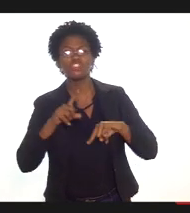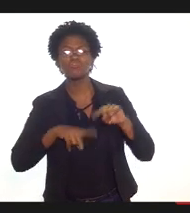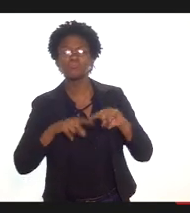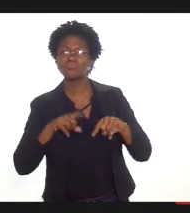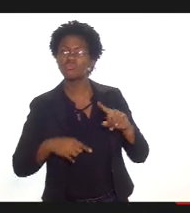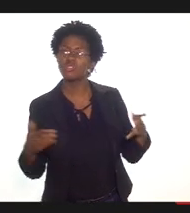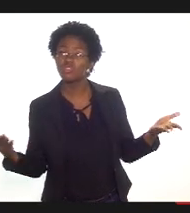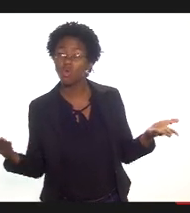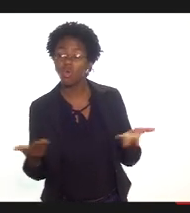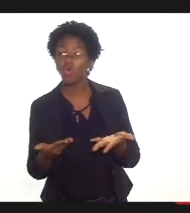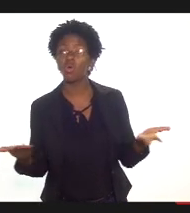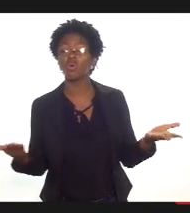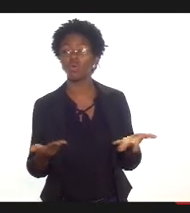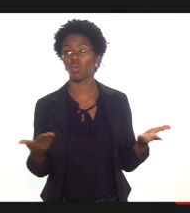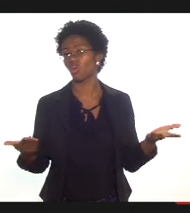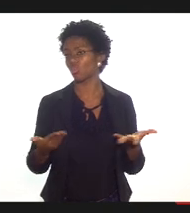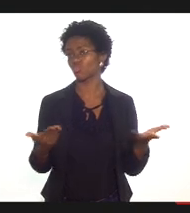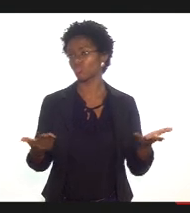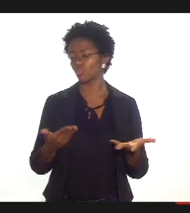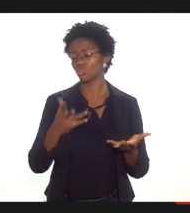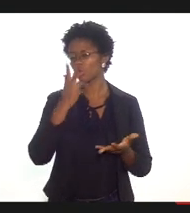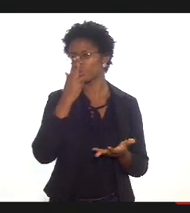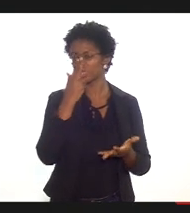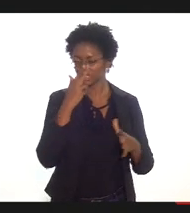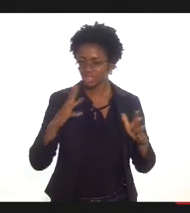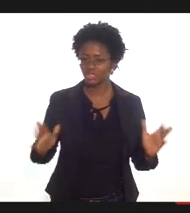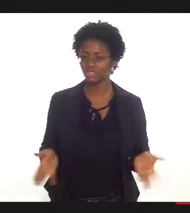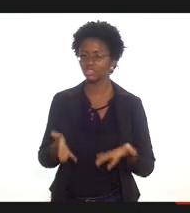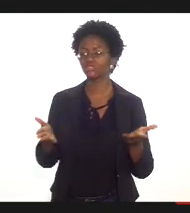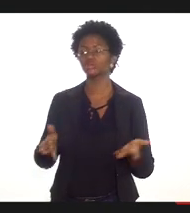que hoje, né, faz com que isso